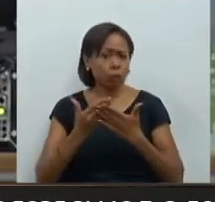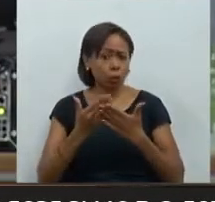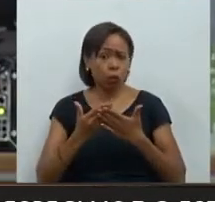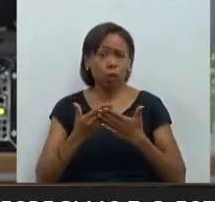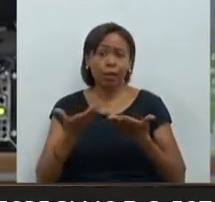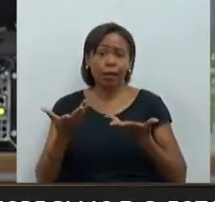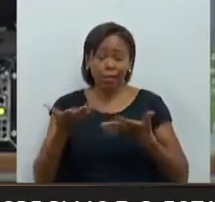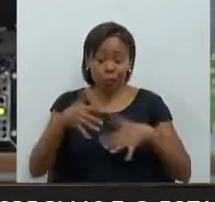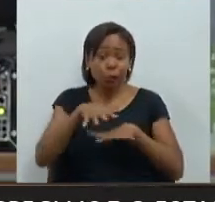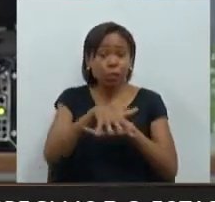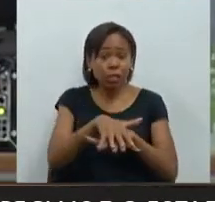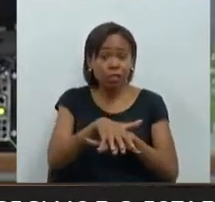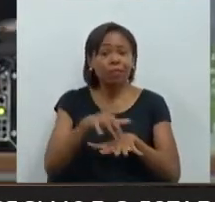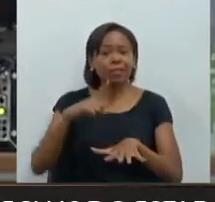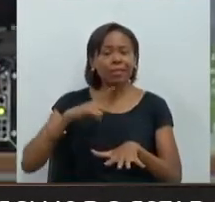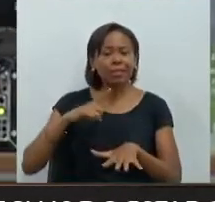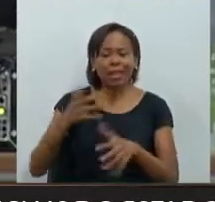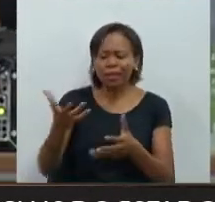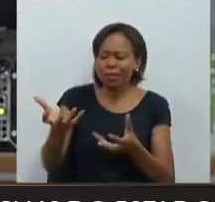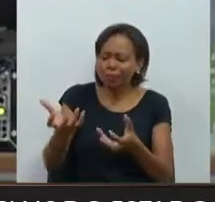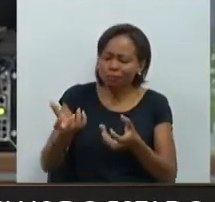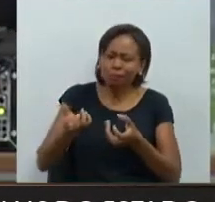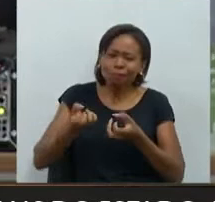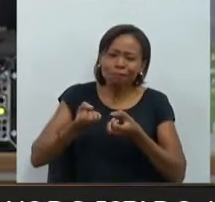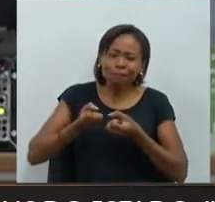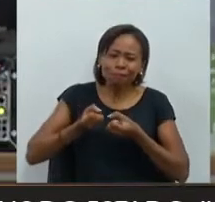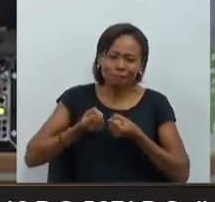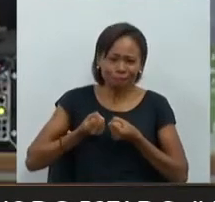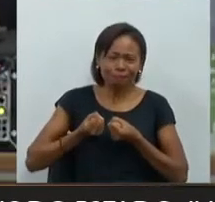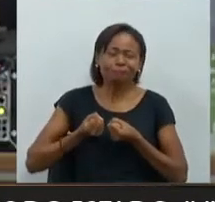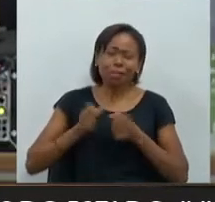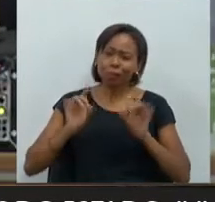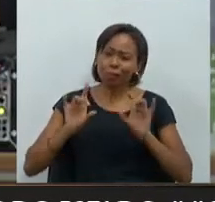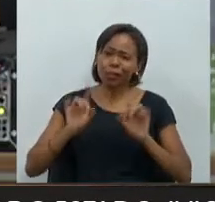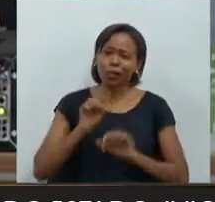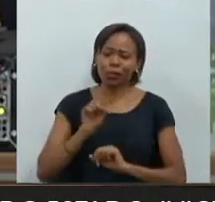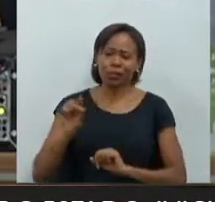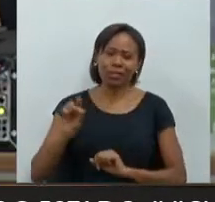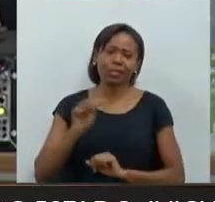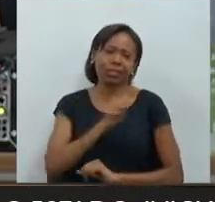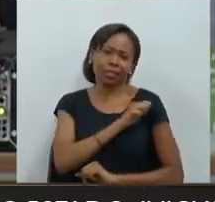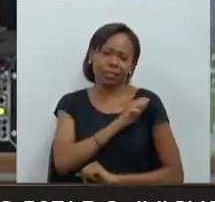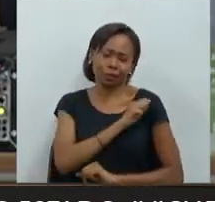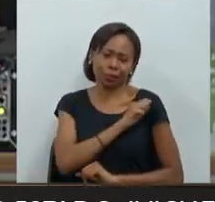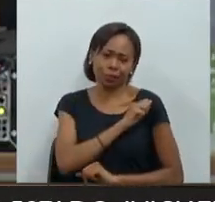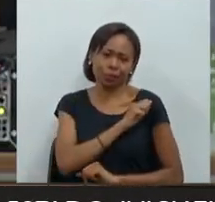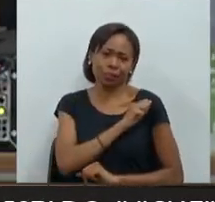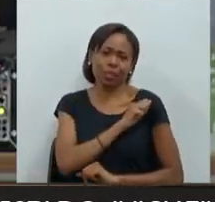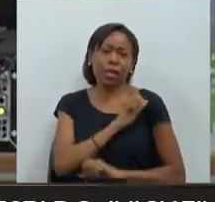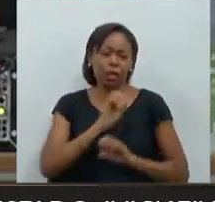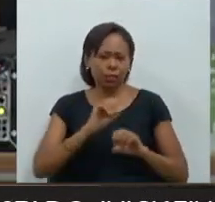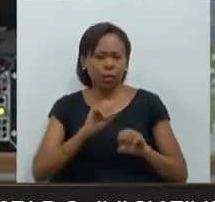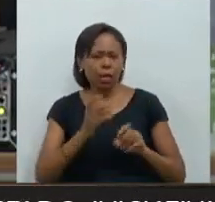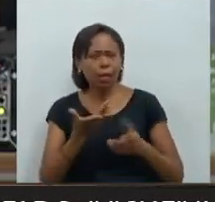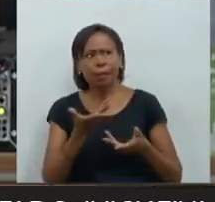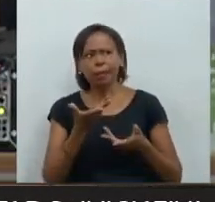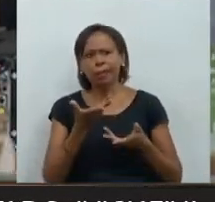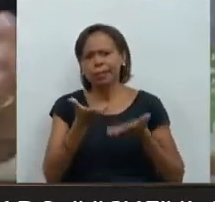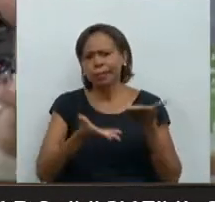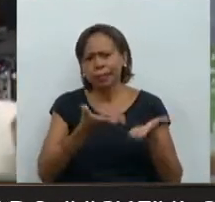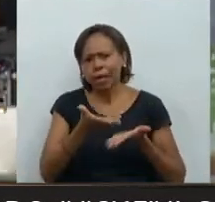muito grande dessas crianças dentro das nossas escolas. Sabe? Nós fazemos um trabalho com os professores, com